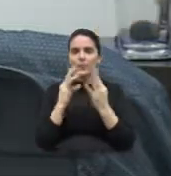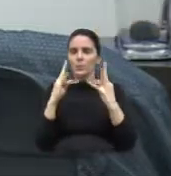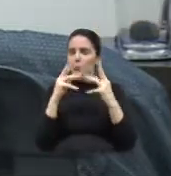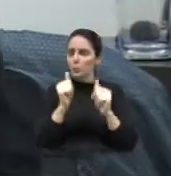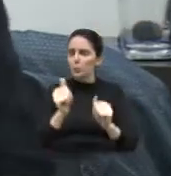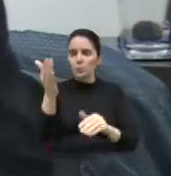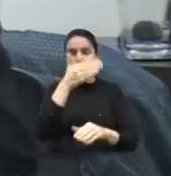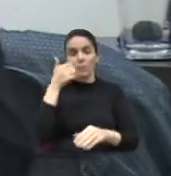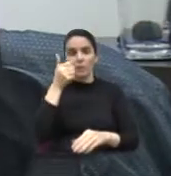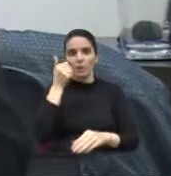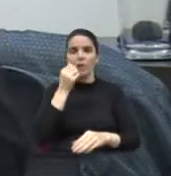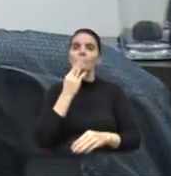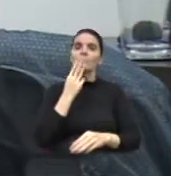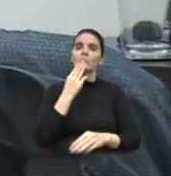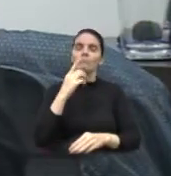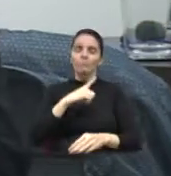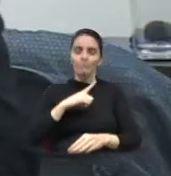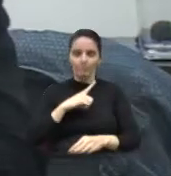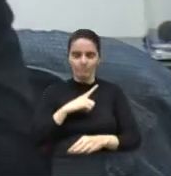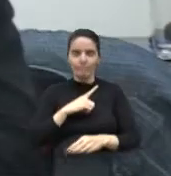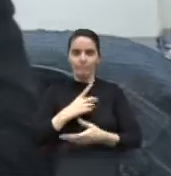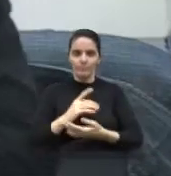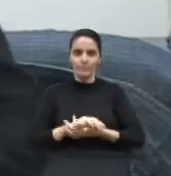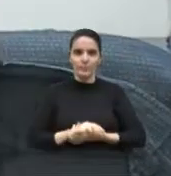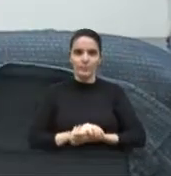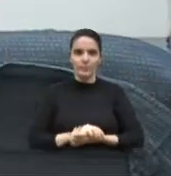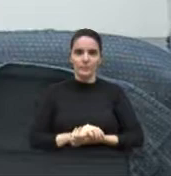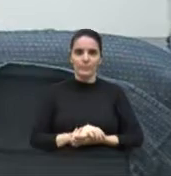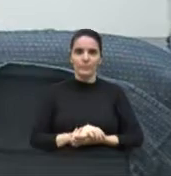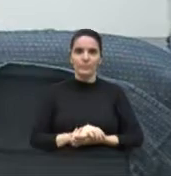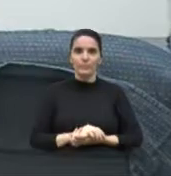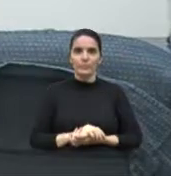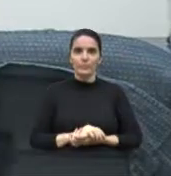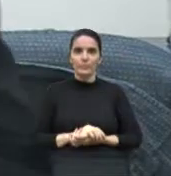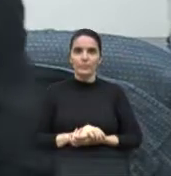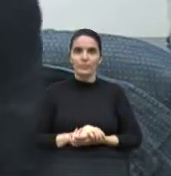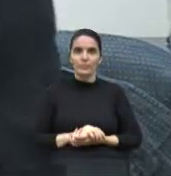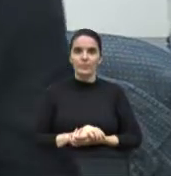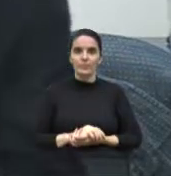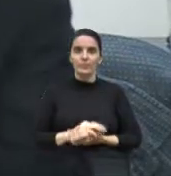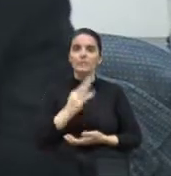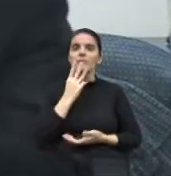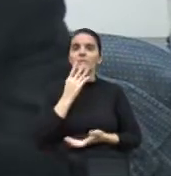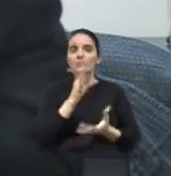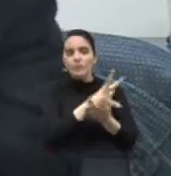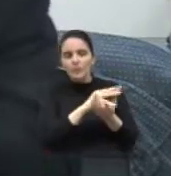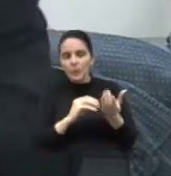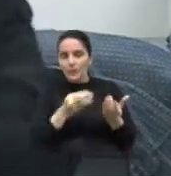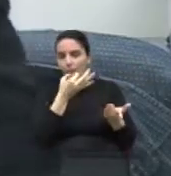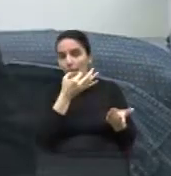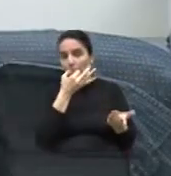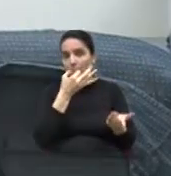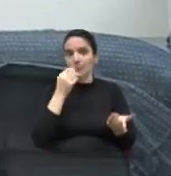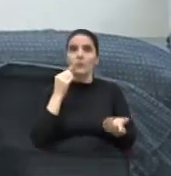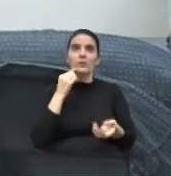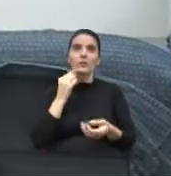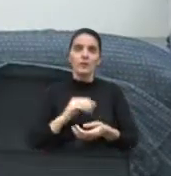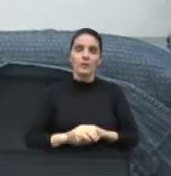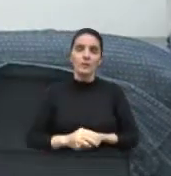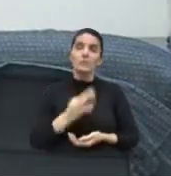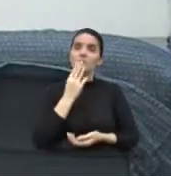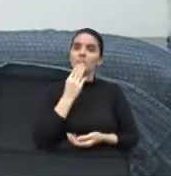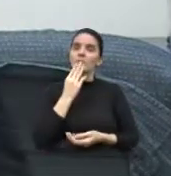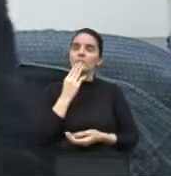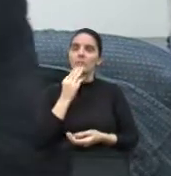diz a frase do senhor, que estou adotando para mim. Já fiquei grávido 2 vezes,